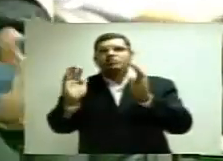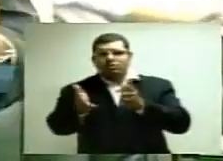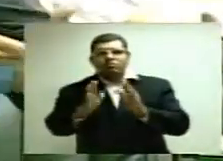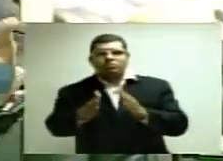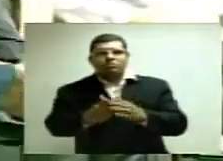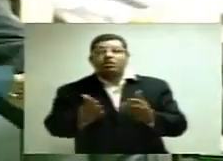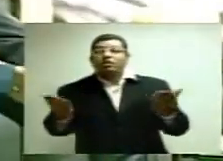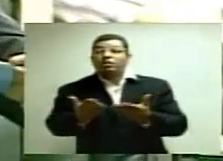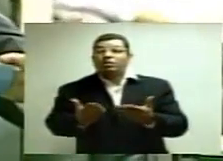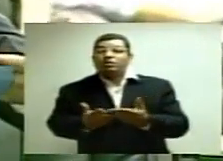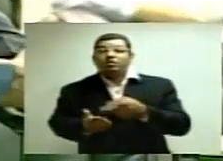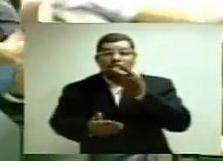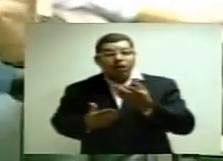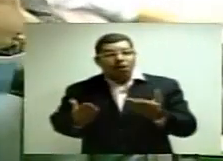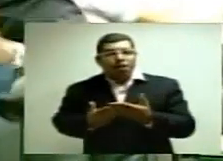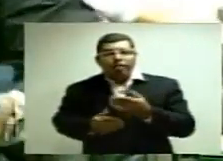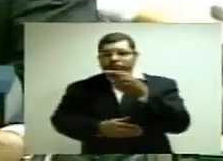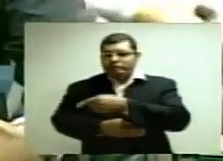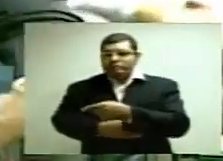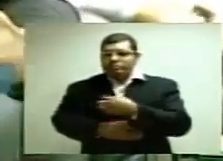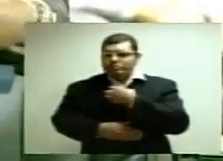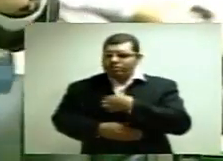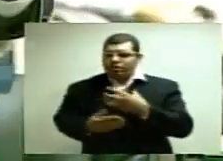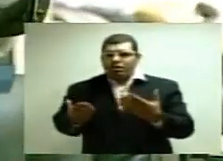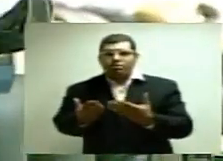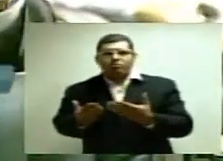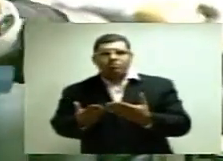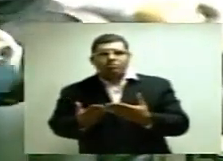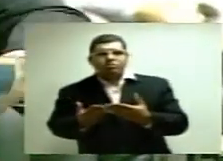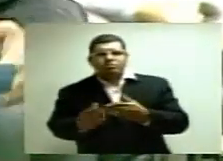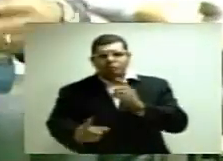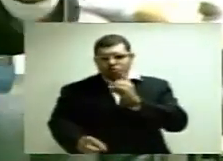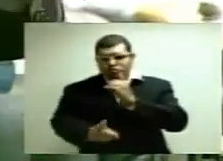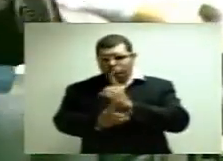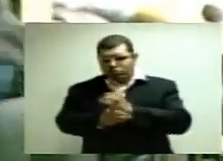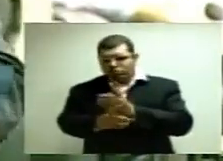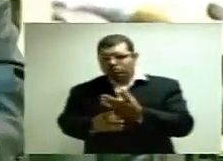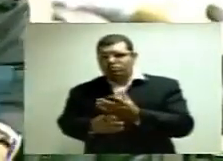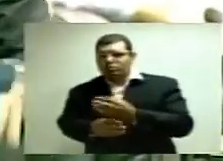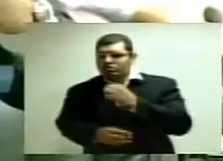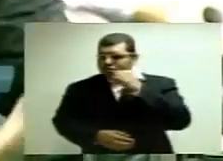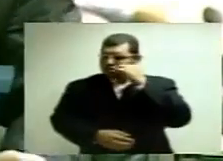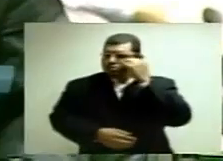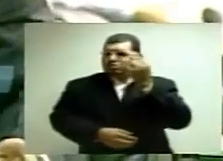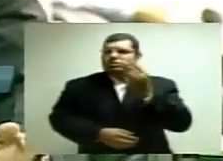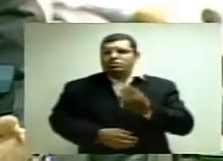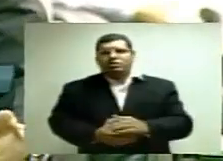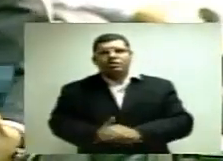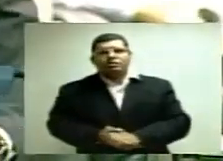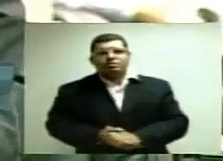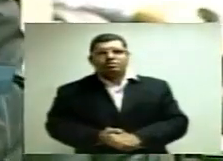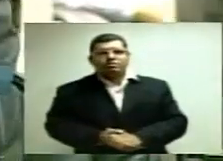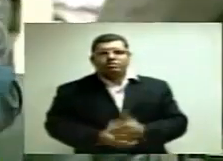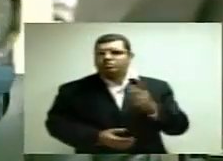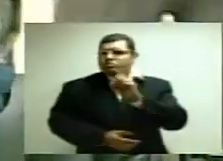É razoável isso que eu estou dizendo. Essa insatisfação, esses incômodos, esses constrangimentos que são narrados,